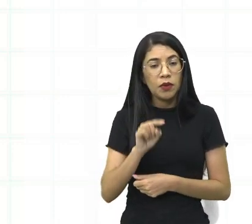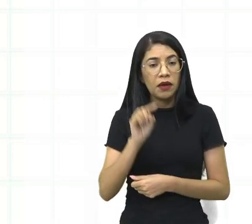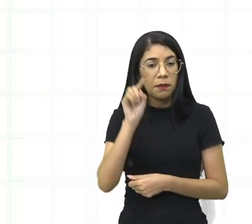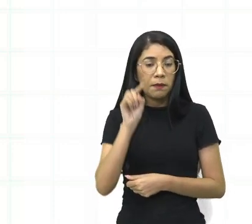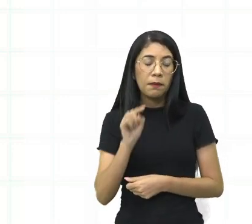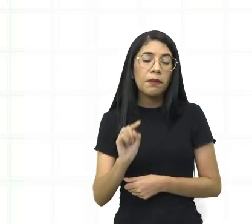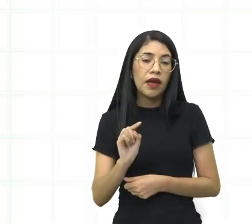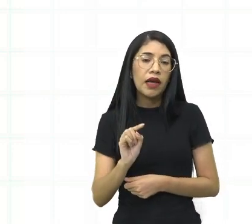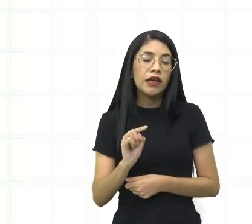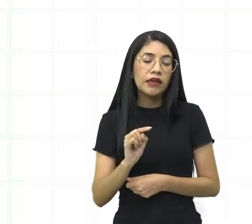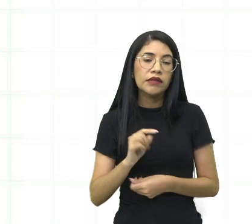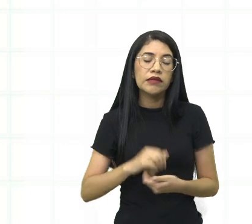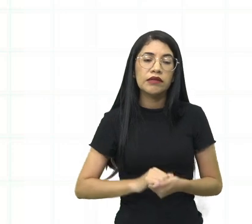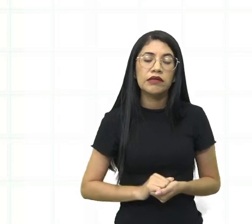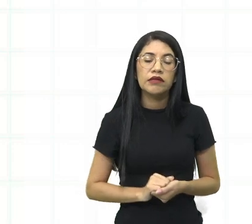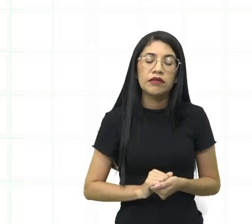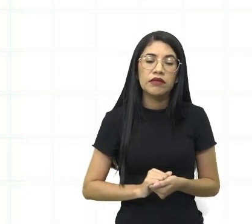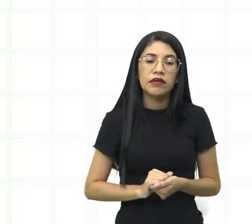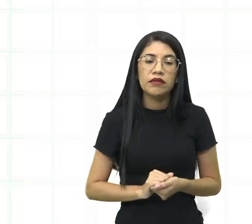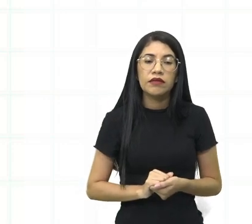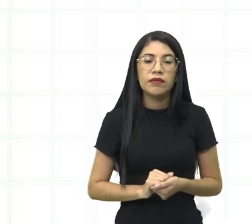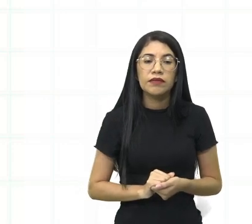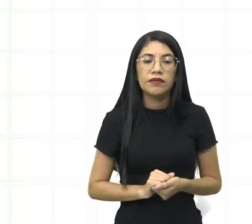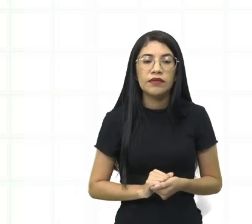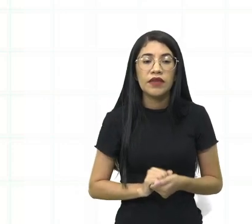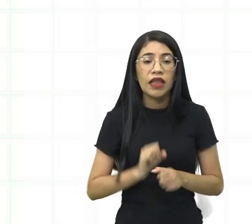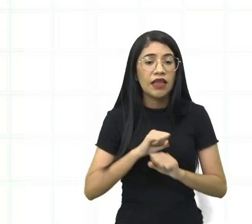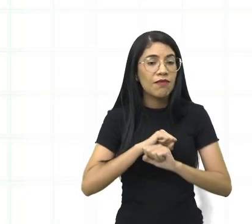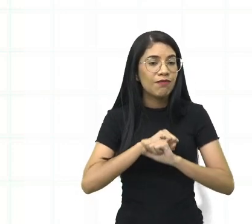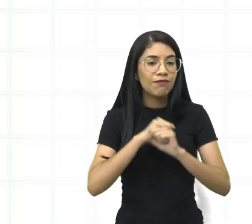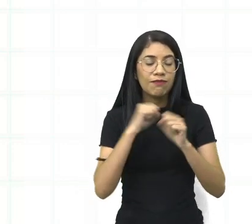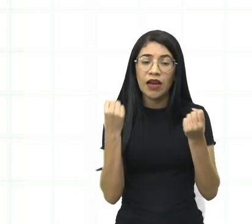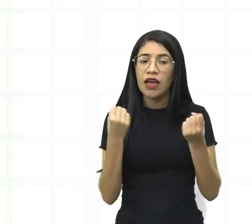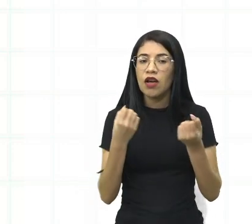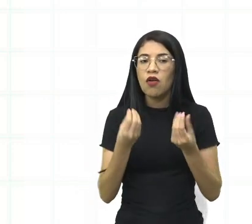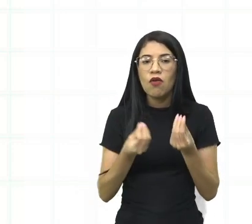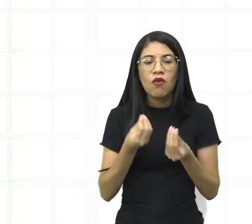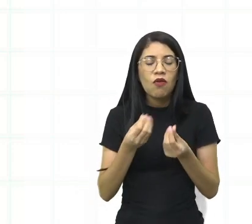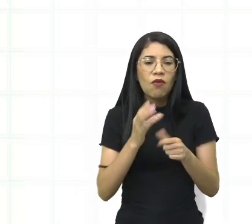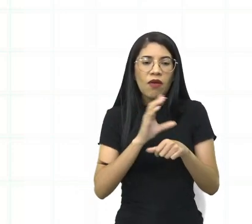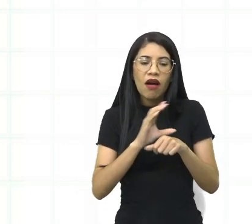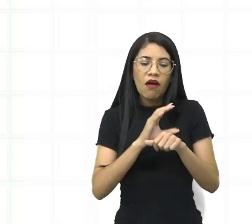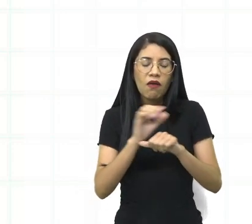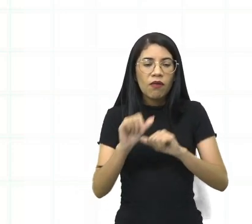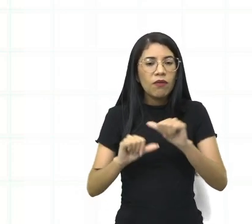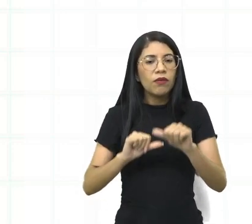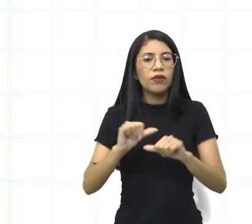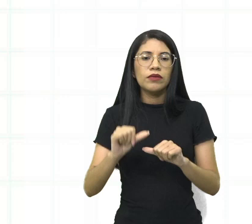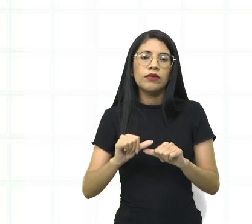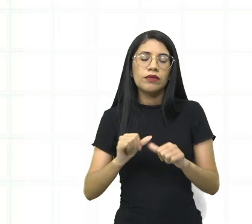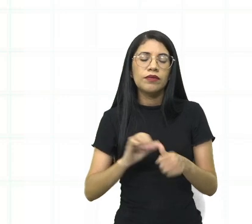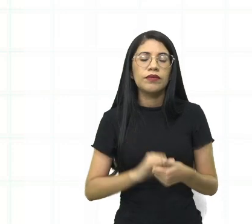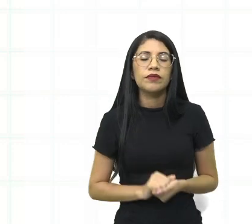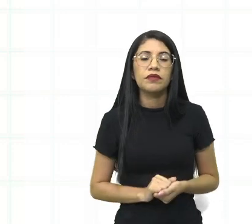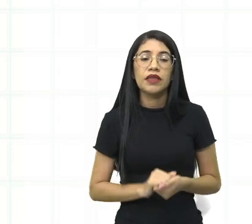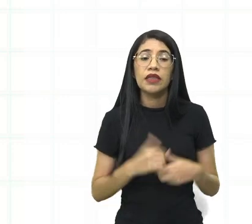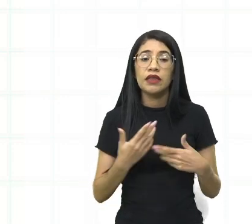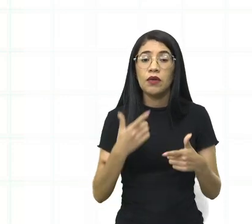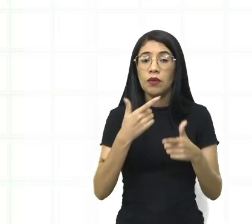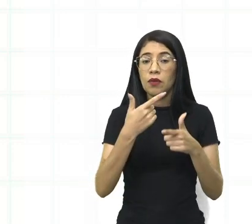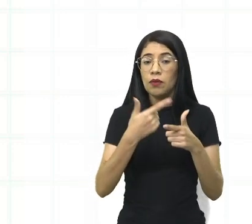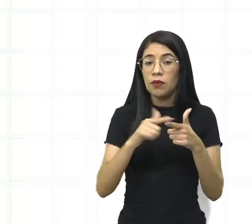quanto de cinza ela está indignada, né? Com a cor. Como assim trocou a cor? Este problema